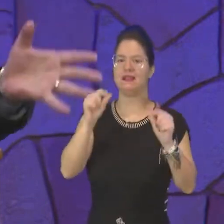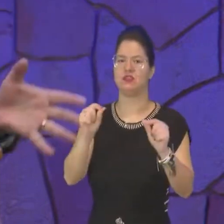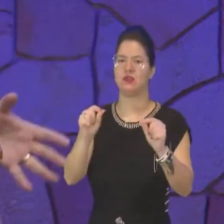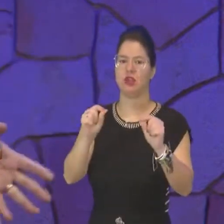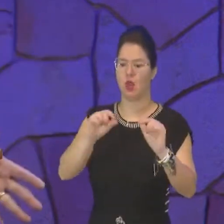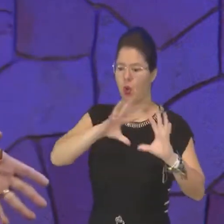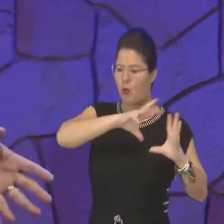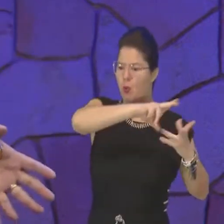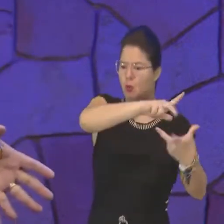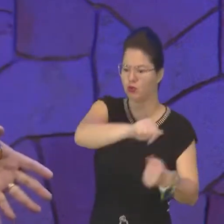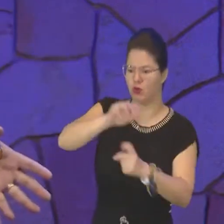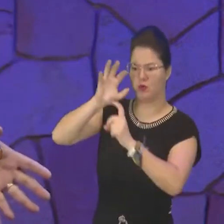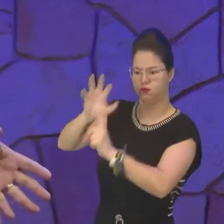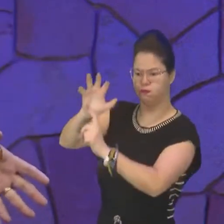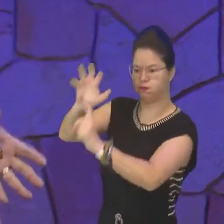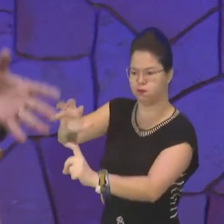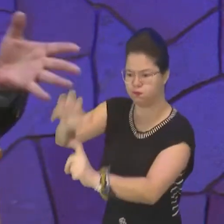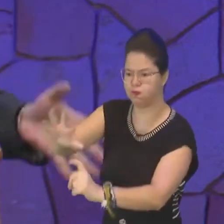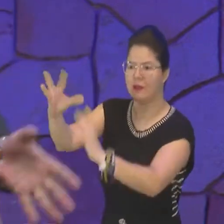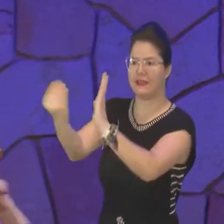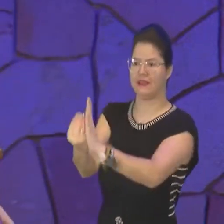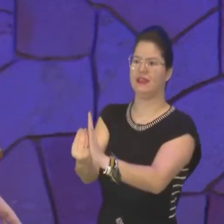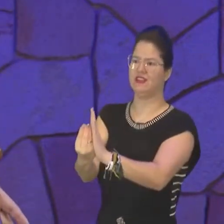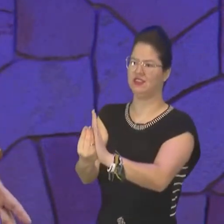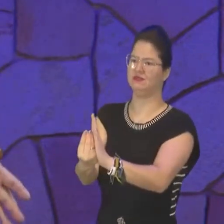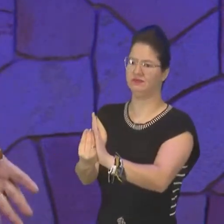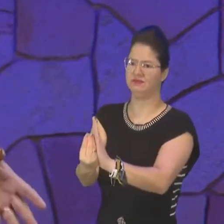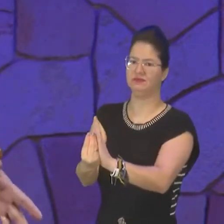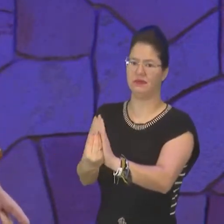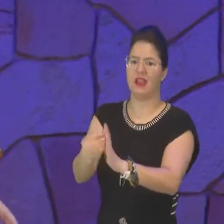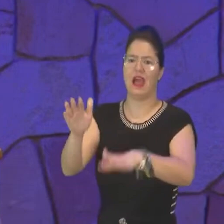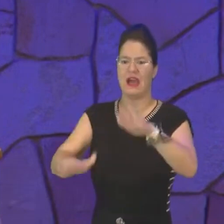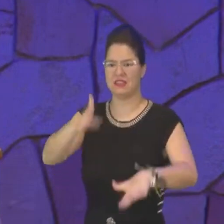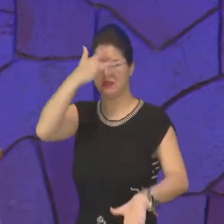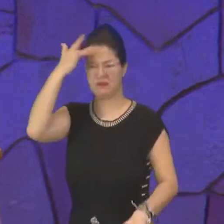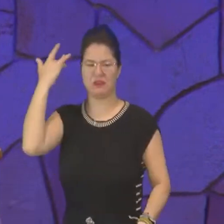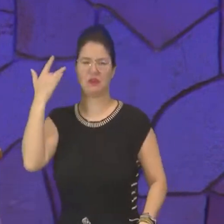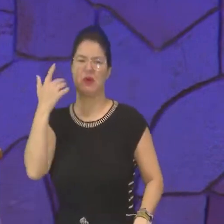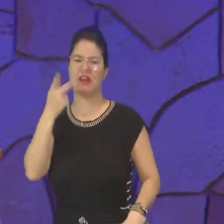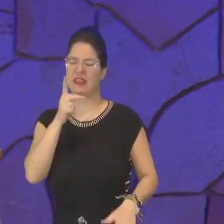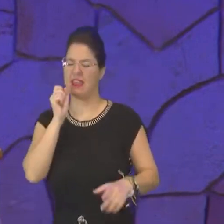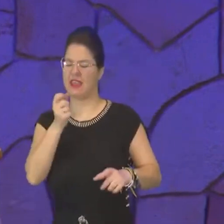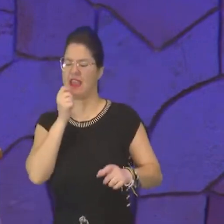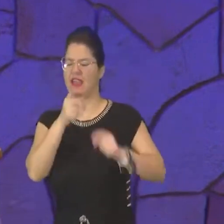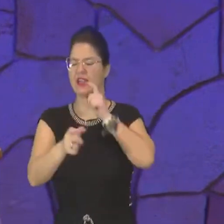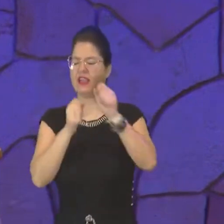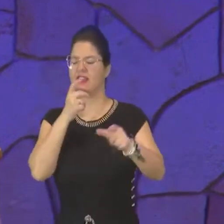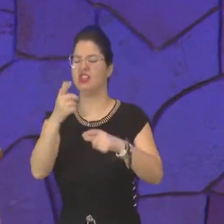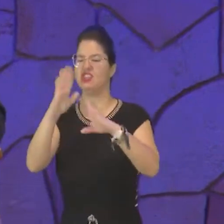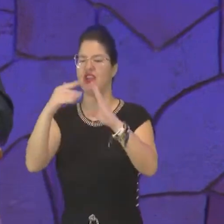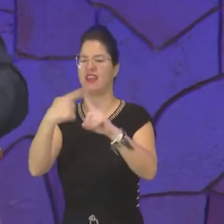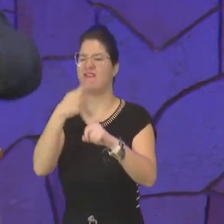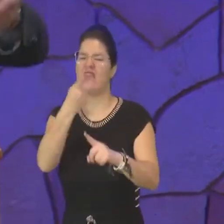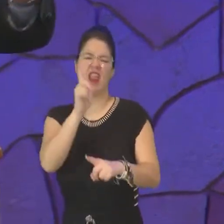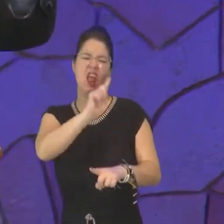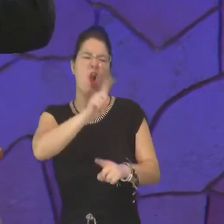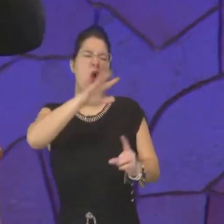tão antigo. Às vezes a pessoa, quando quer fazer uma crítica à igreja, ela vem e fala assim: não, mas porque o mundo está entrando na